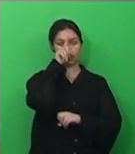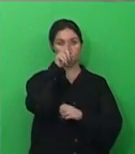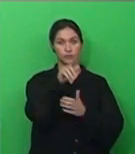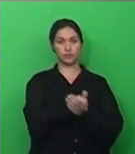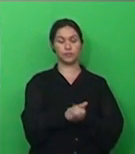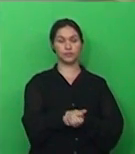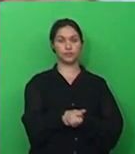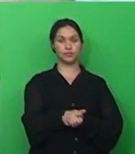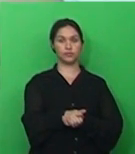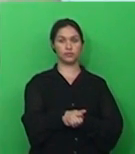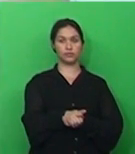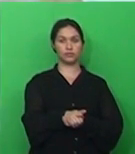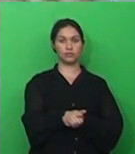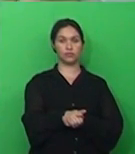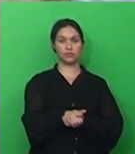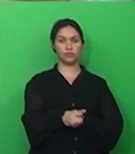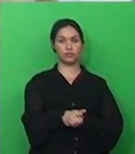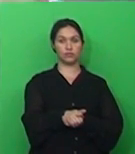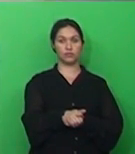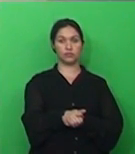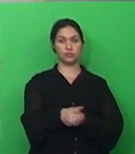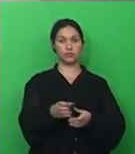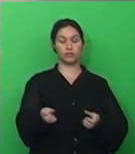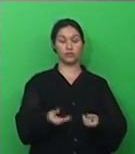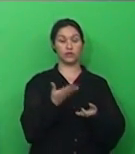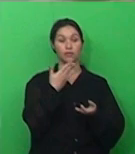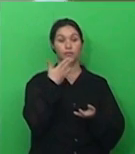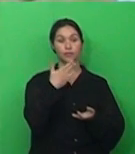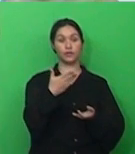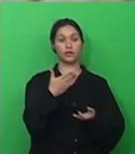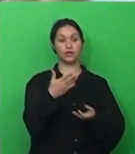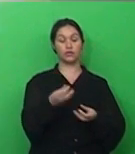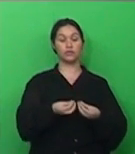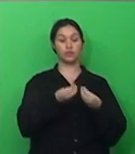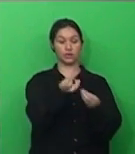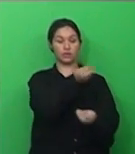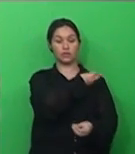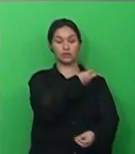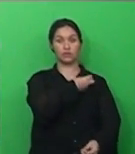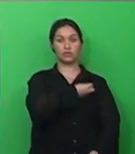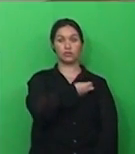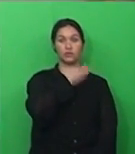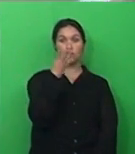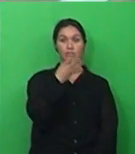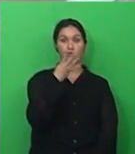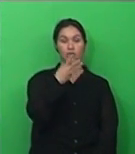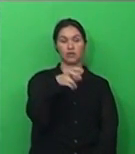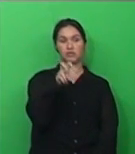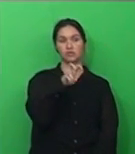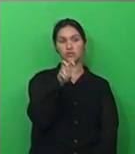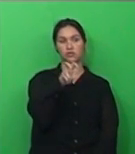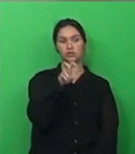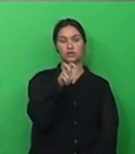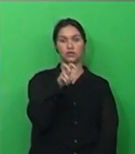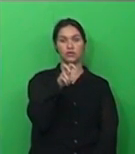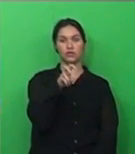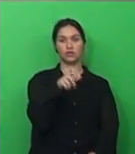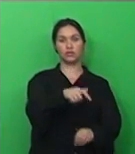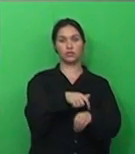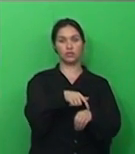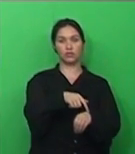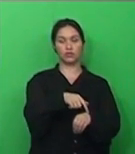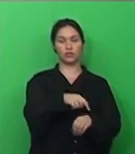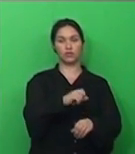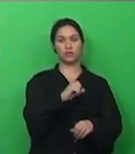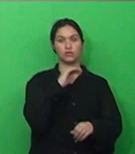Né? Então, passa um número para dar um número às 5 horas da tarde, aí as pessoas, ou 4 horas da tarde, aí as pessoas vão ao meio-dia e ficam esperando dentro